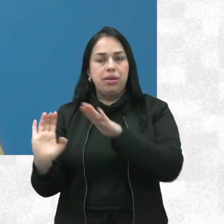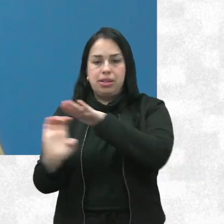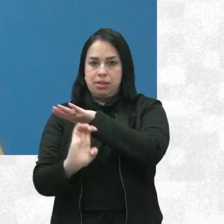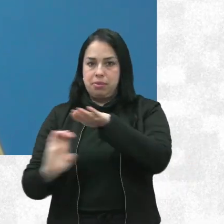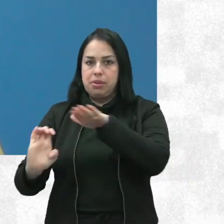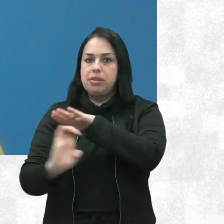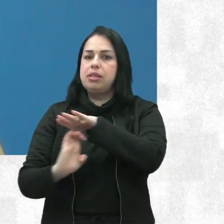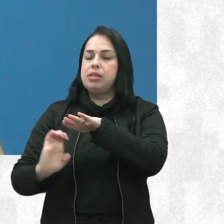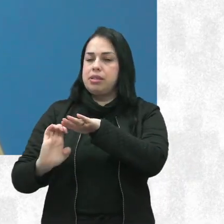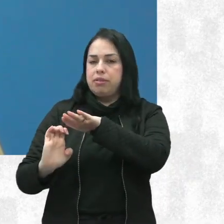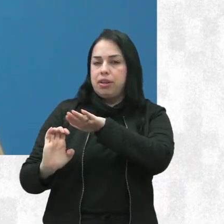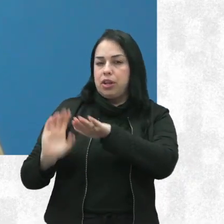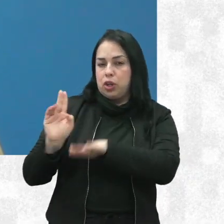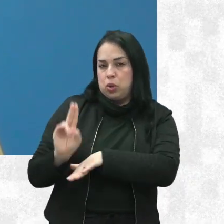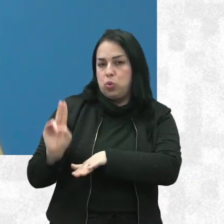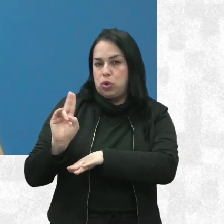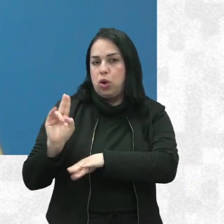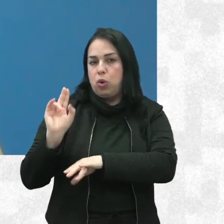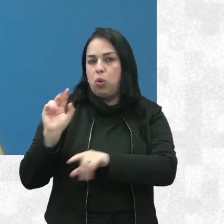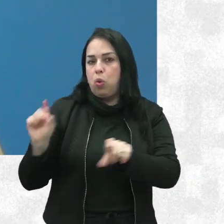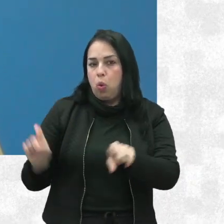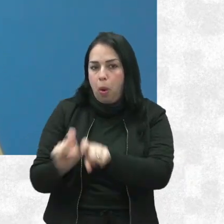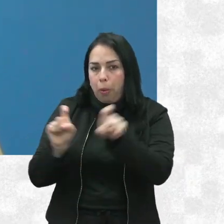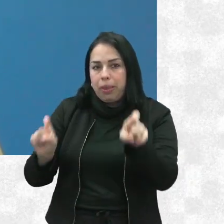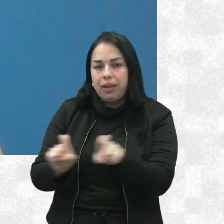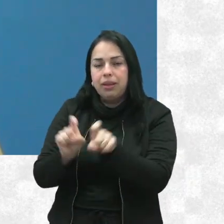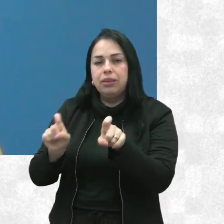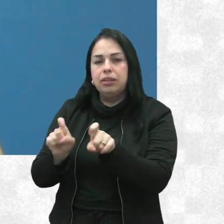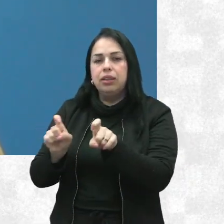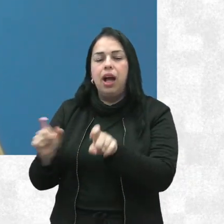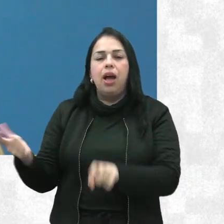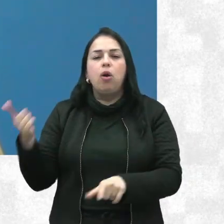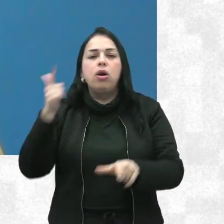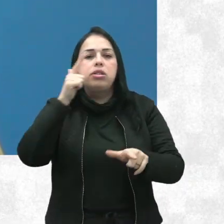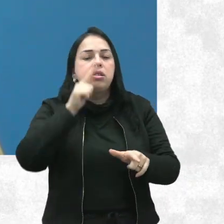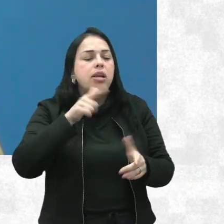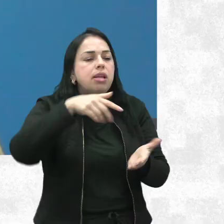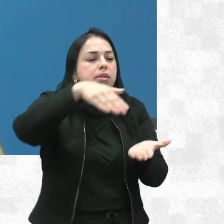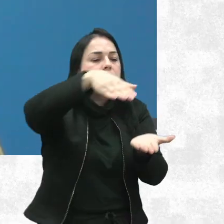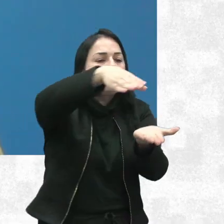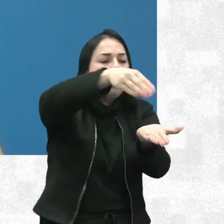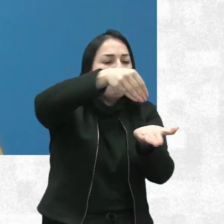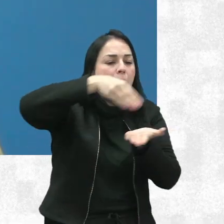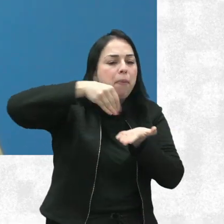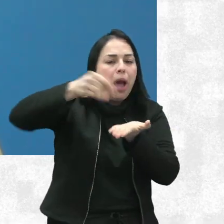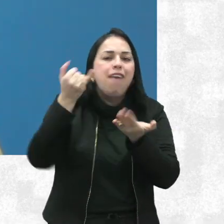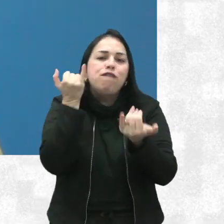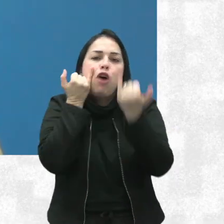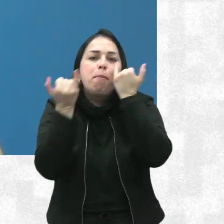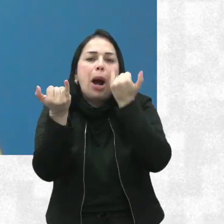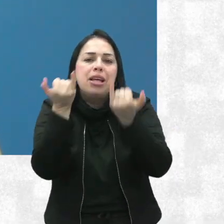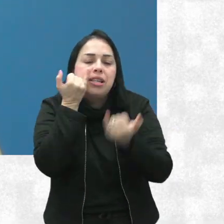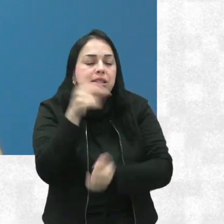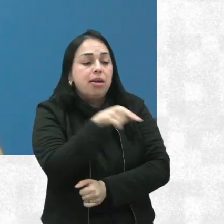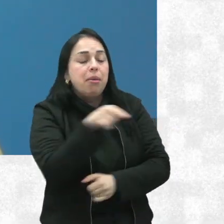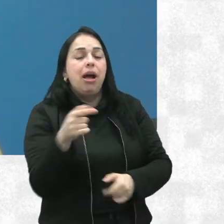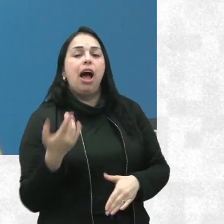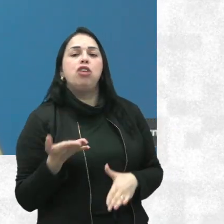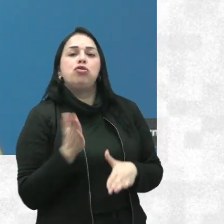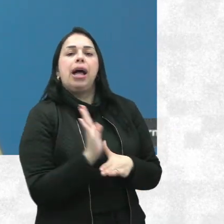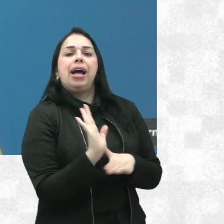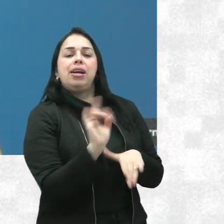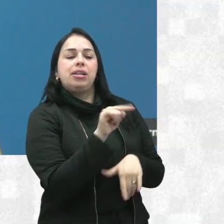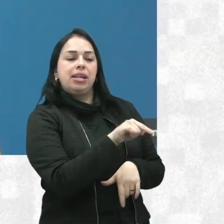de visão computacional que possibilita, através de sensores, a formulação de dados para que